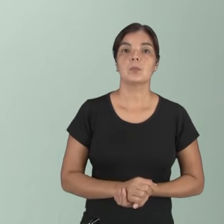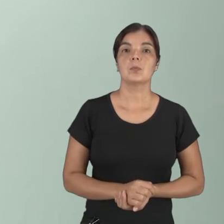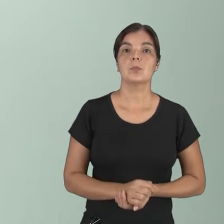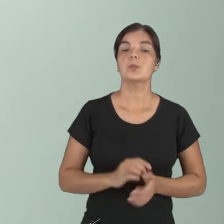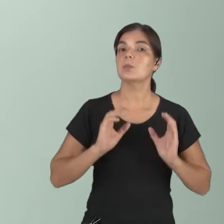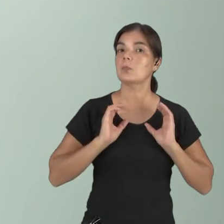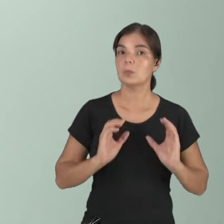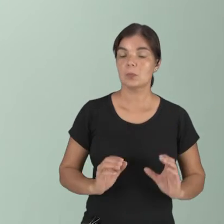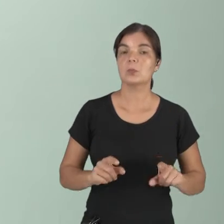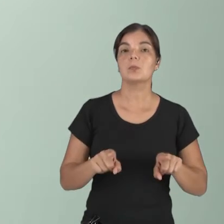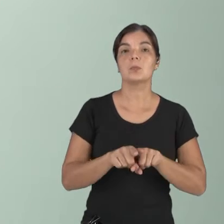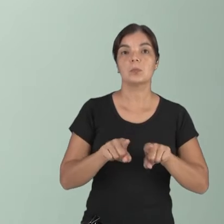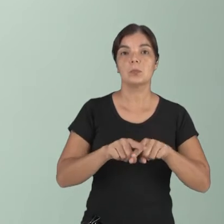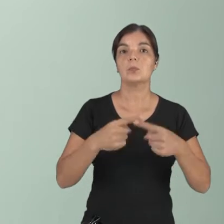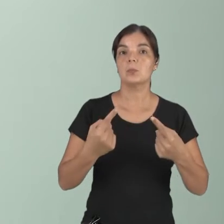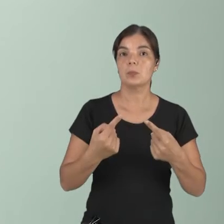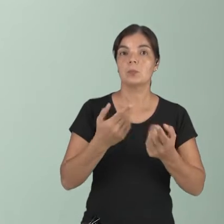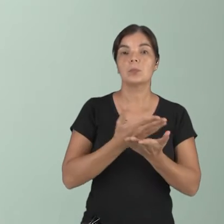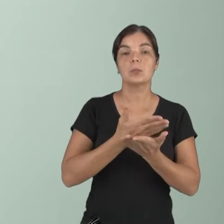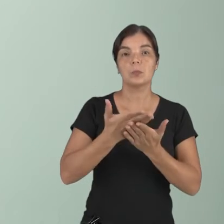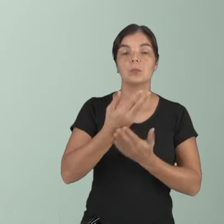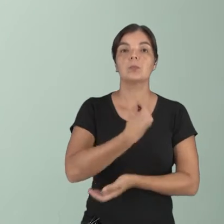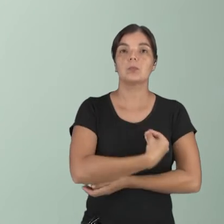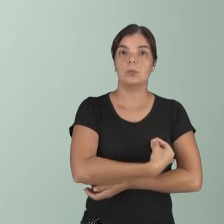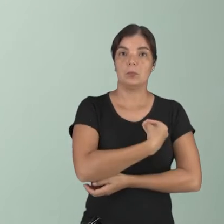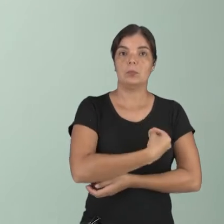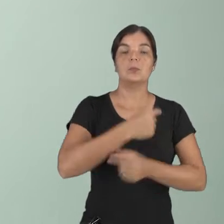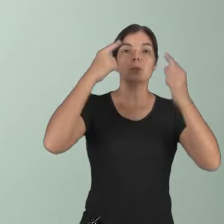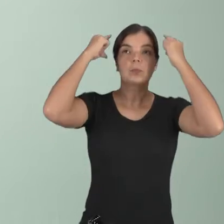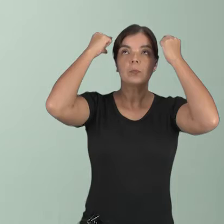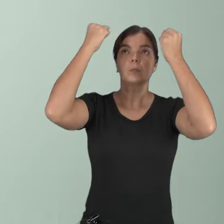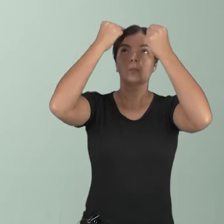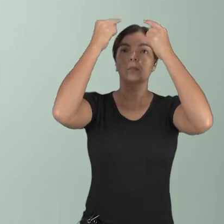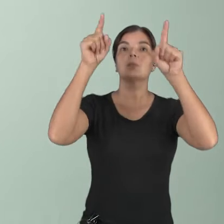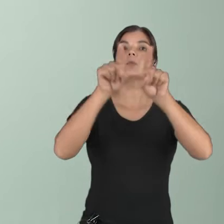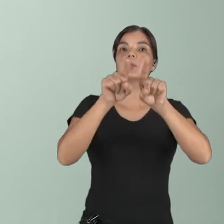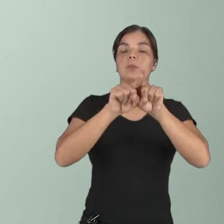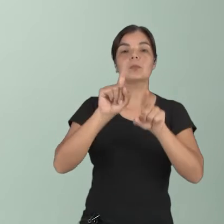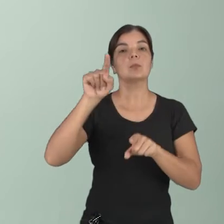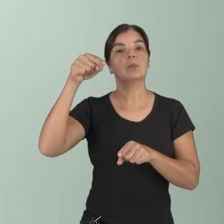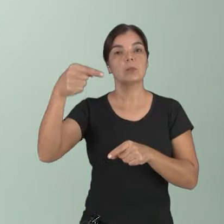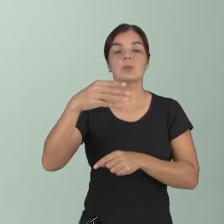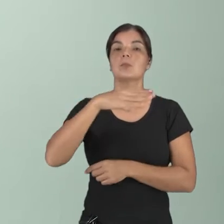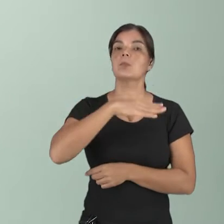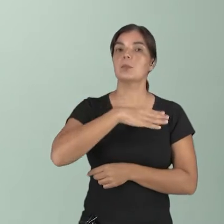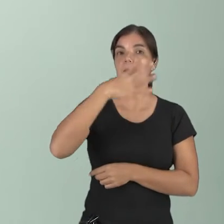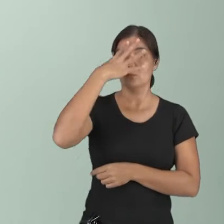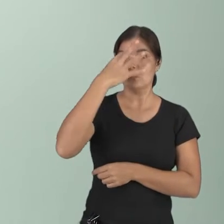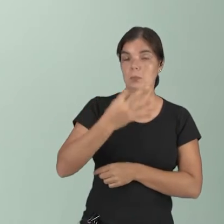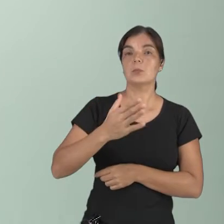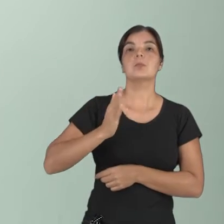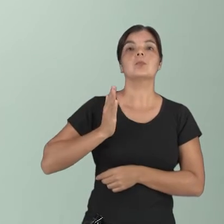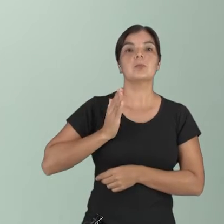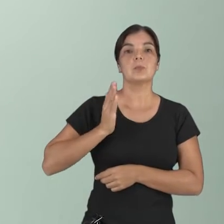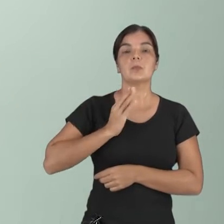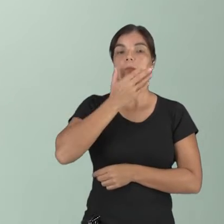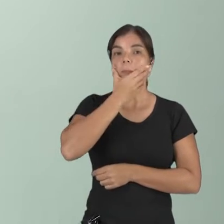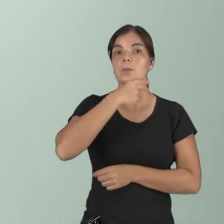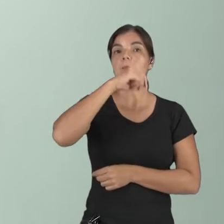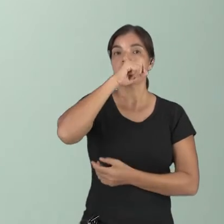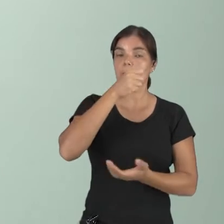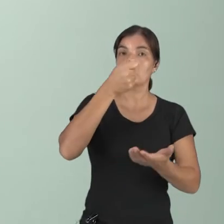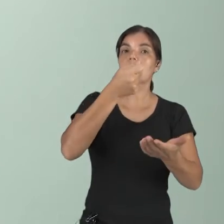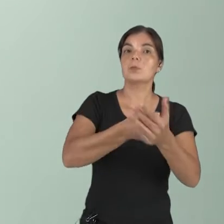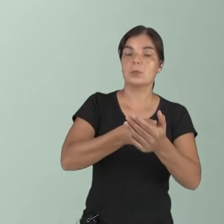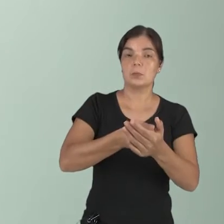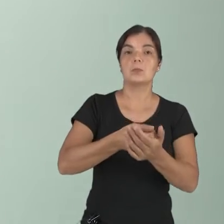um cidadão no início da sua vida grego, né? Ele veio de outra cidade, com certeza era rico, o pai dele deve ter